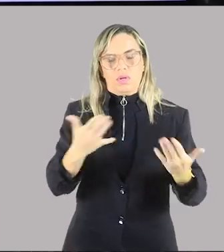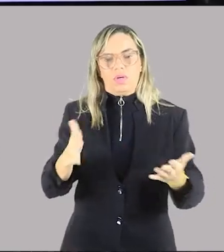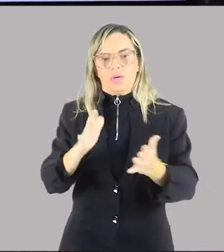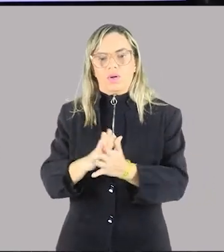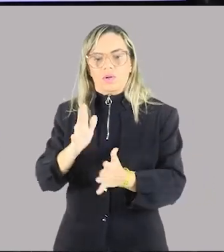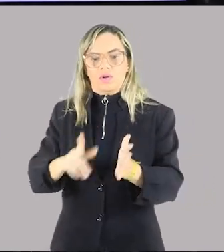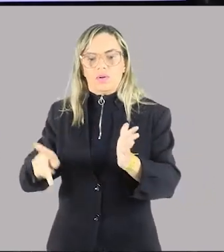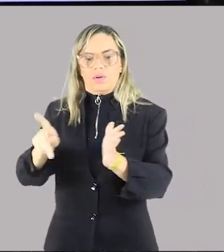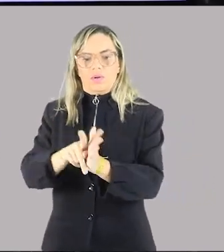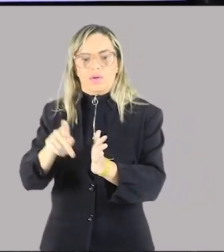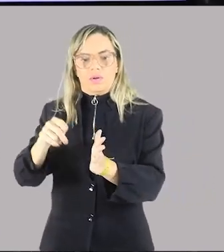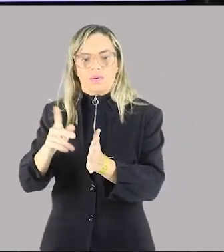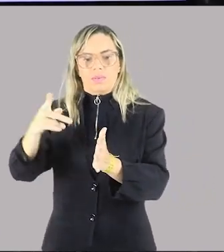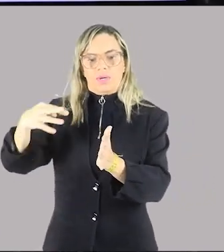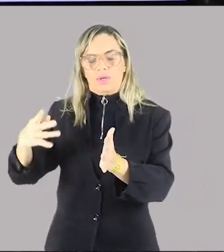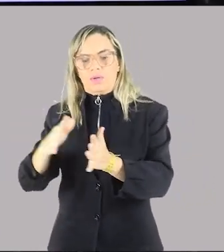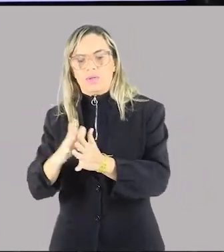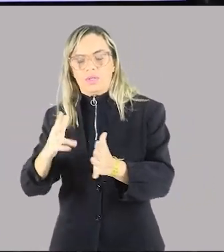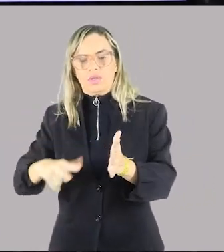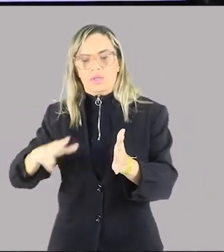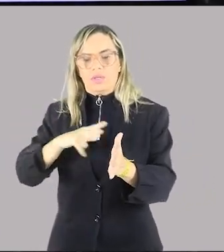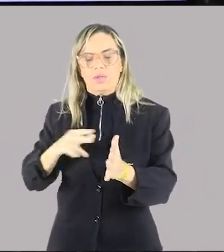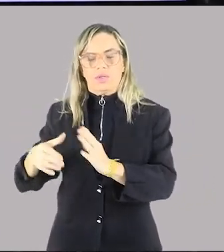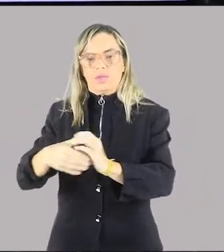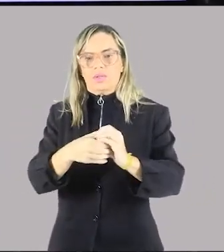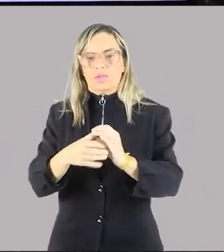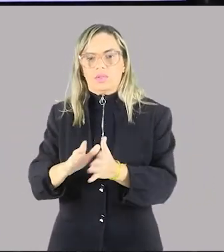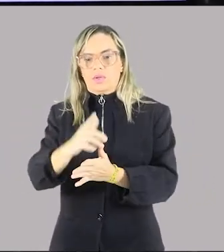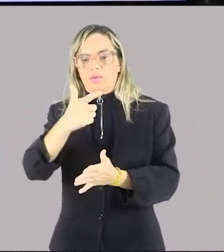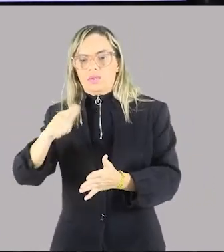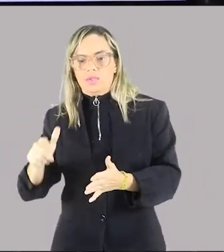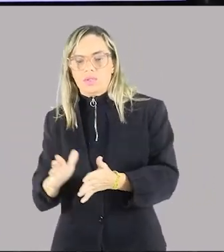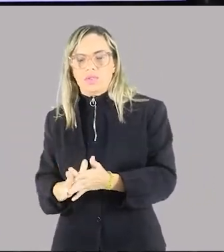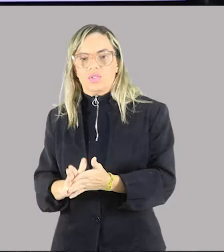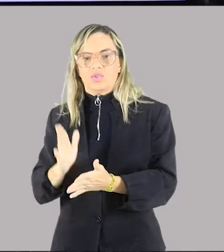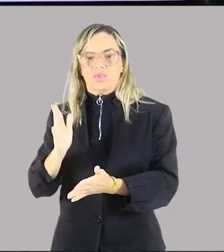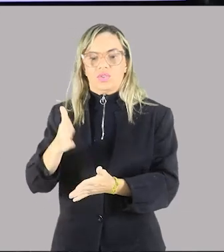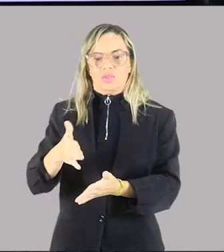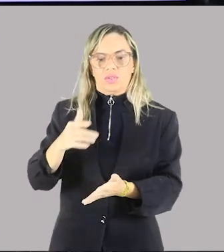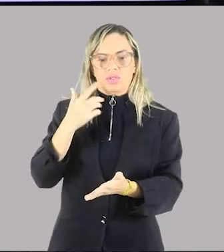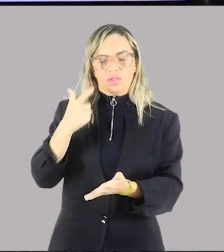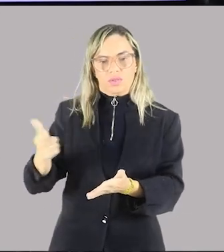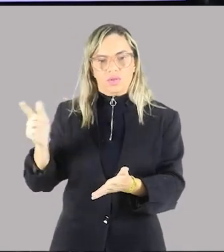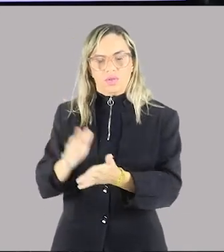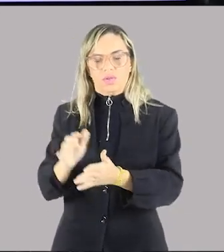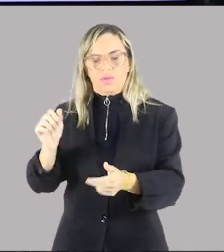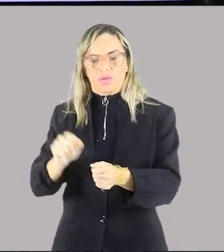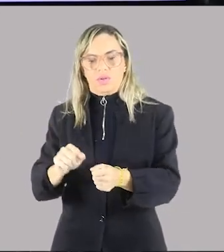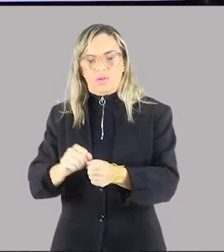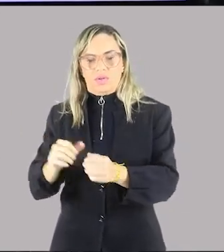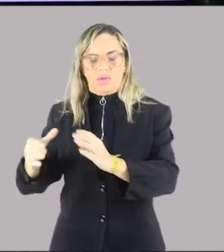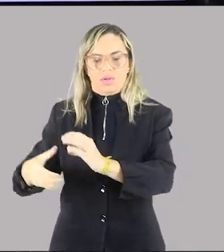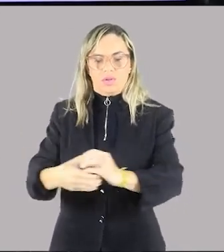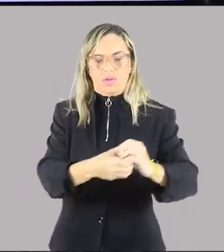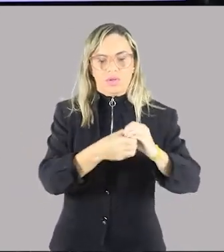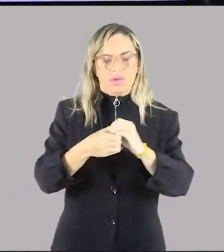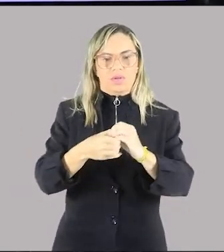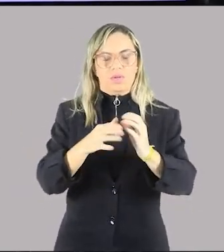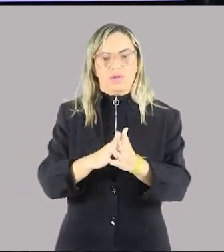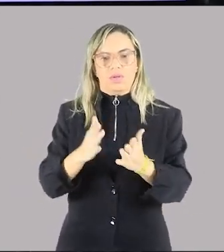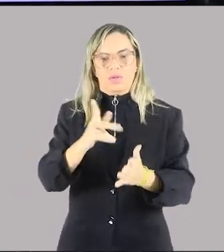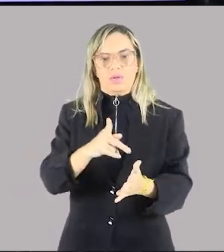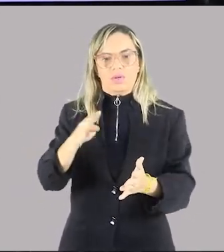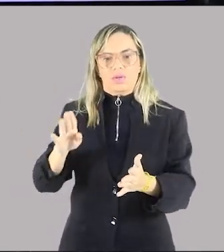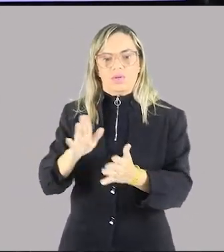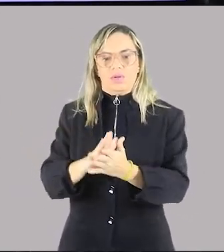colaboração não têm um vínculo direto com a administração. Eles, portanto, estão atuando ali em colaboração com a administração pública, mas